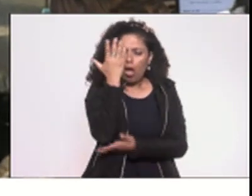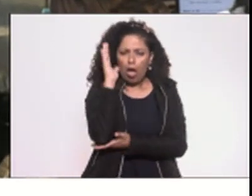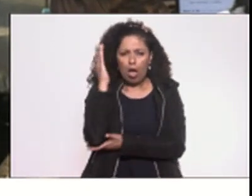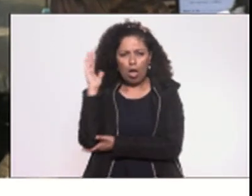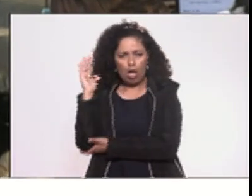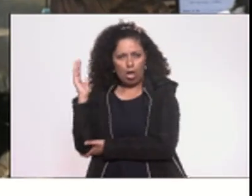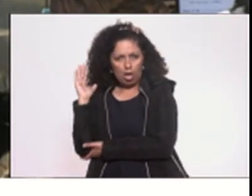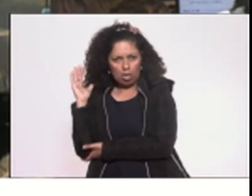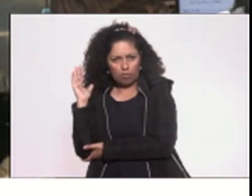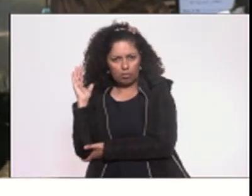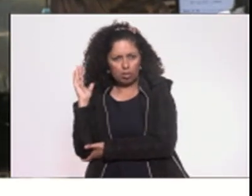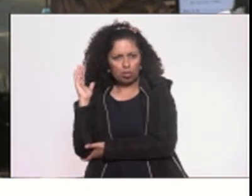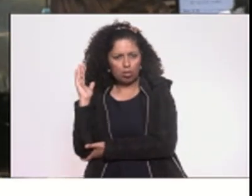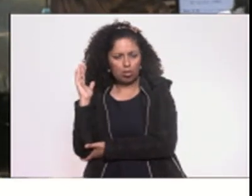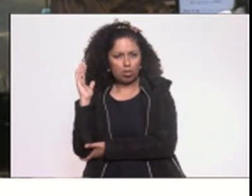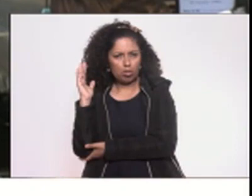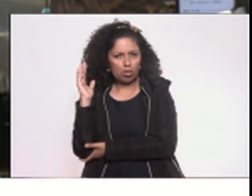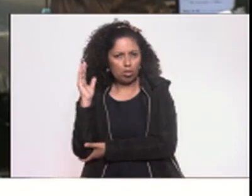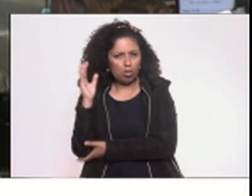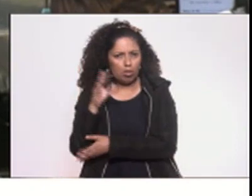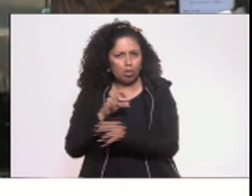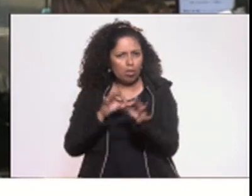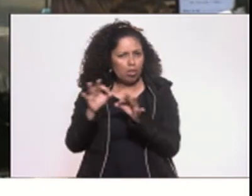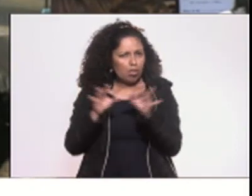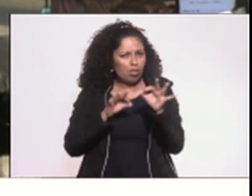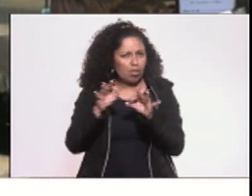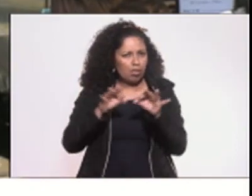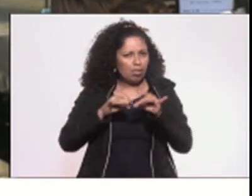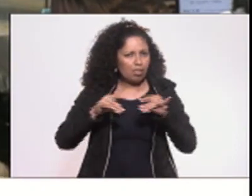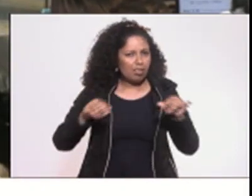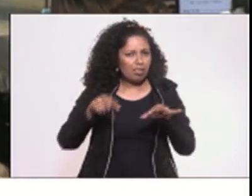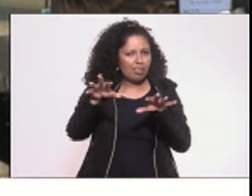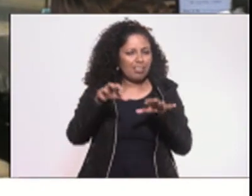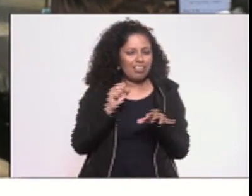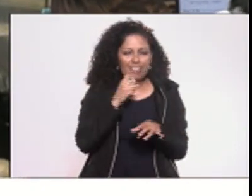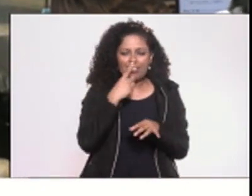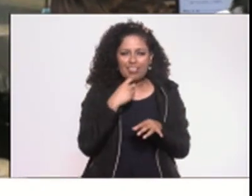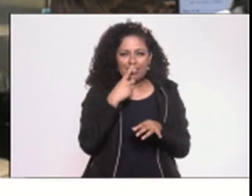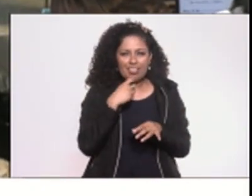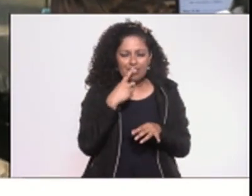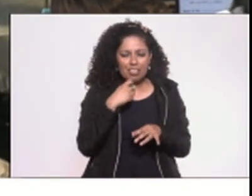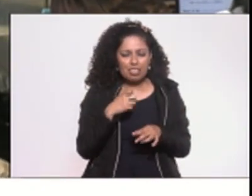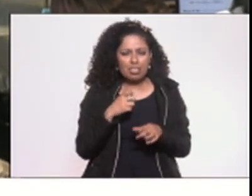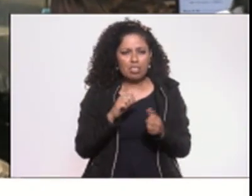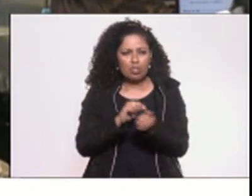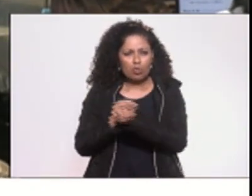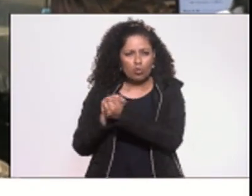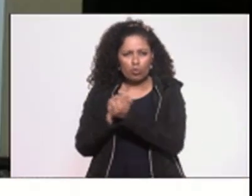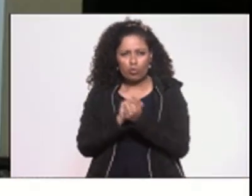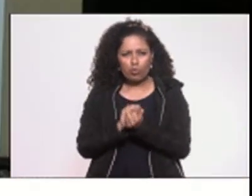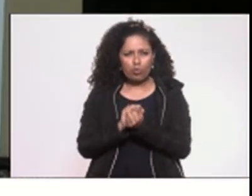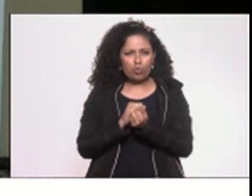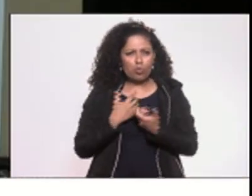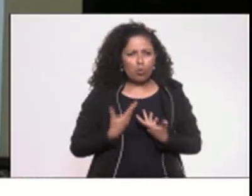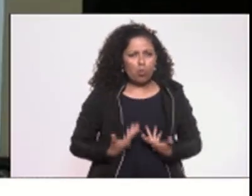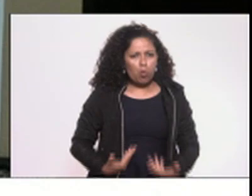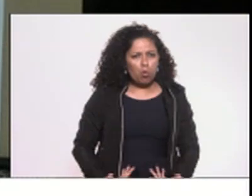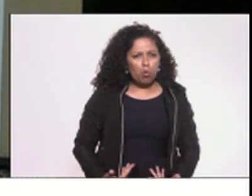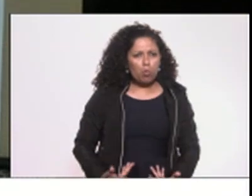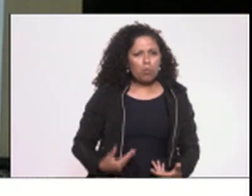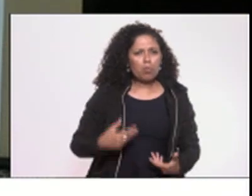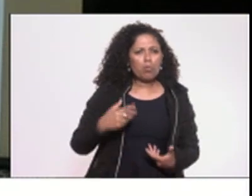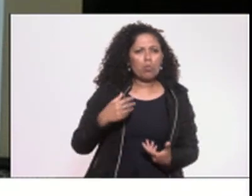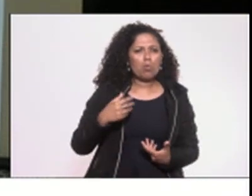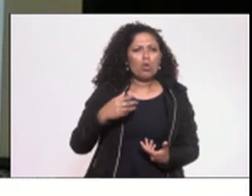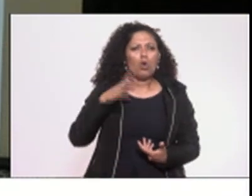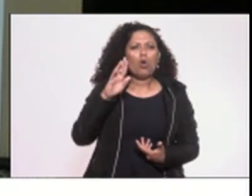trituramos, fazemos a maravalha. E para enriquecer o sangue e o rumen do boi. Imaginem que